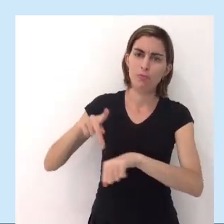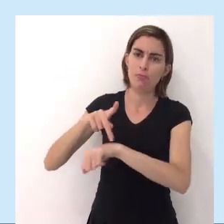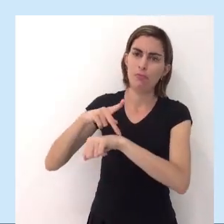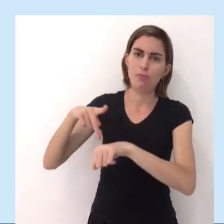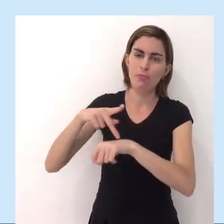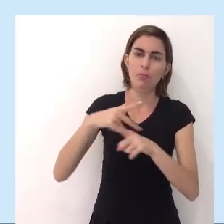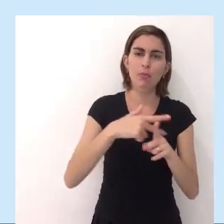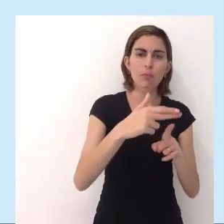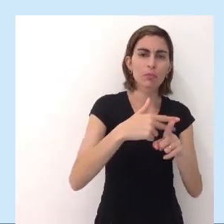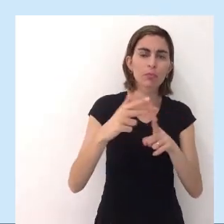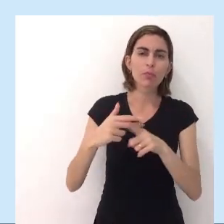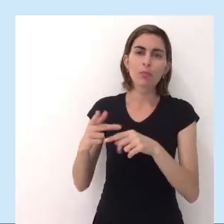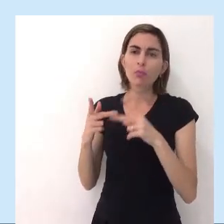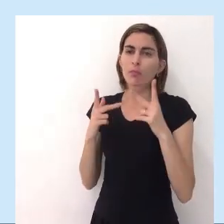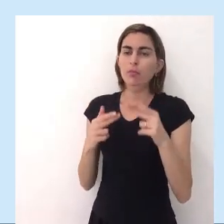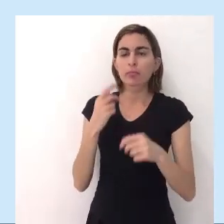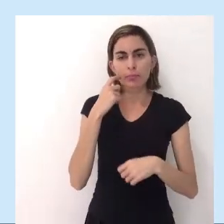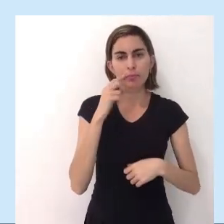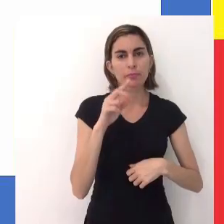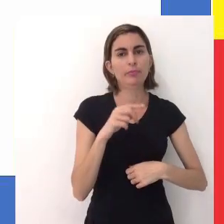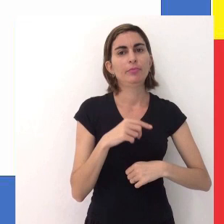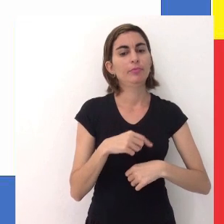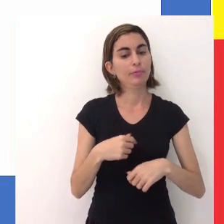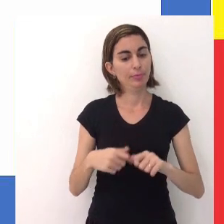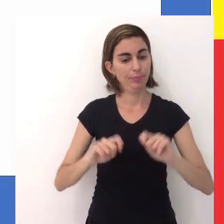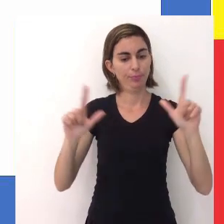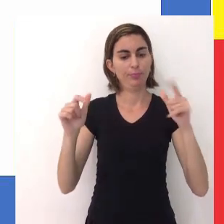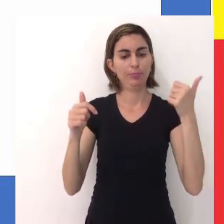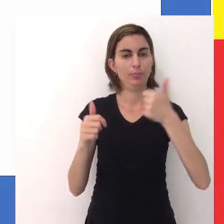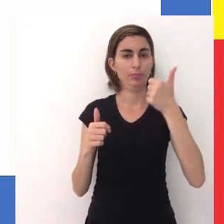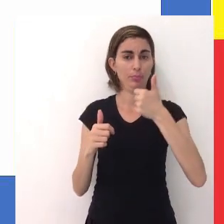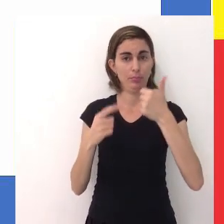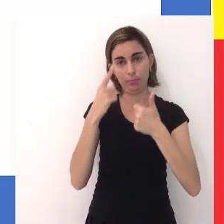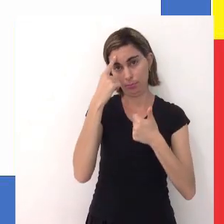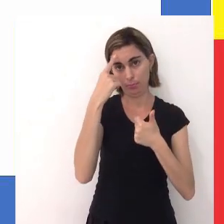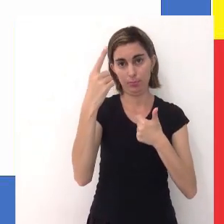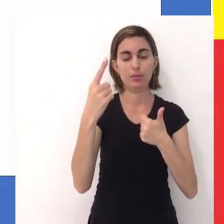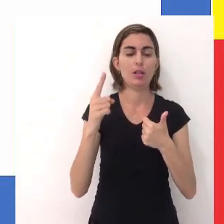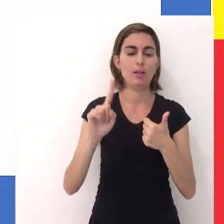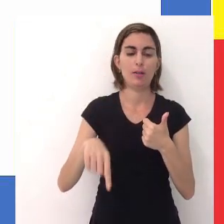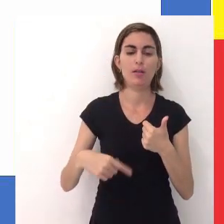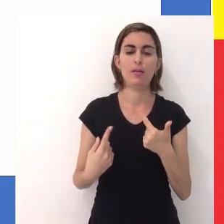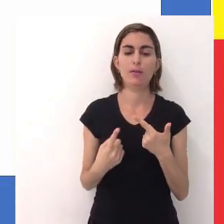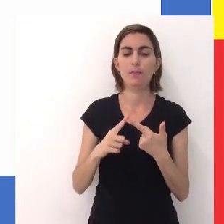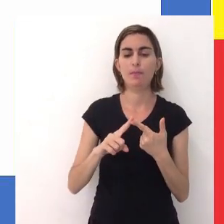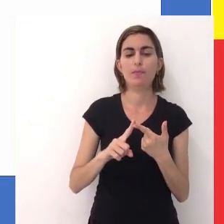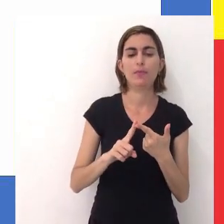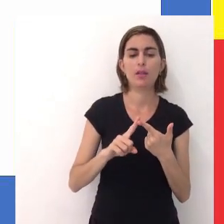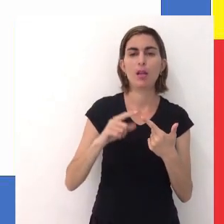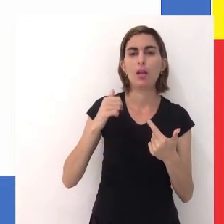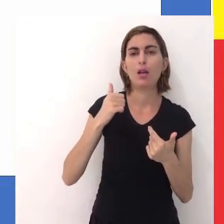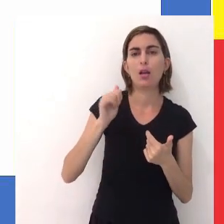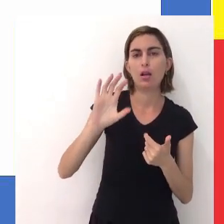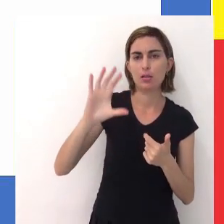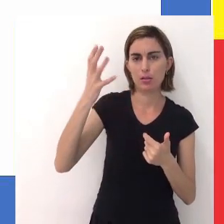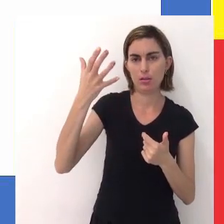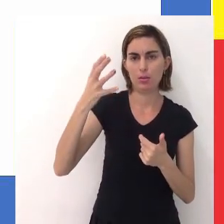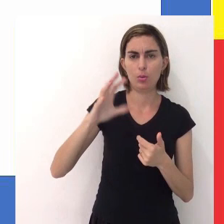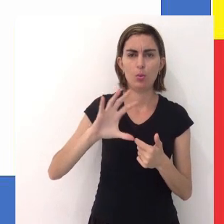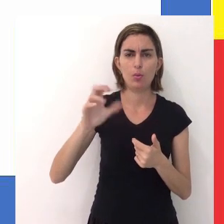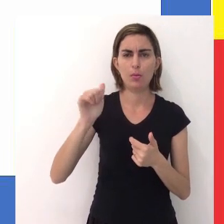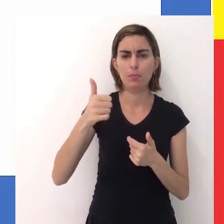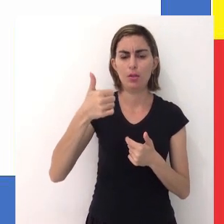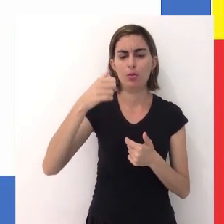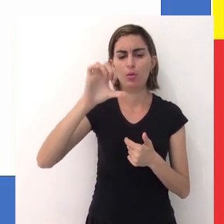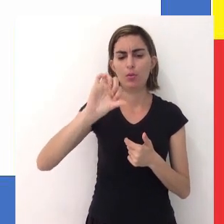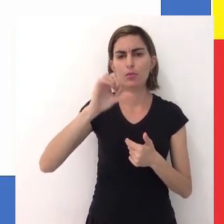nações vencedoras, ok? Observa na tela, tá? A primeira ideia que a gente vai ver, tá, de ação militar que aconteceu na Guerra Fria